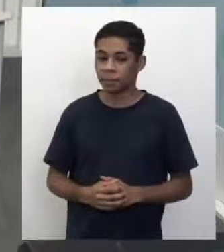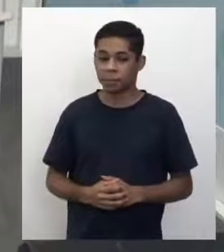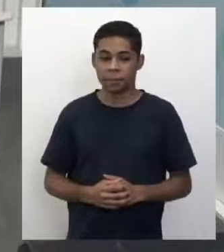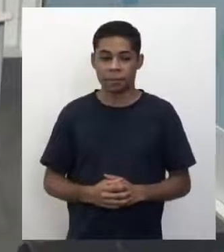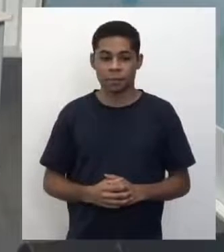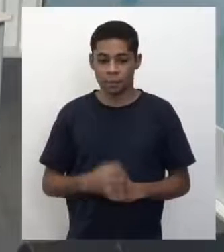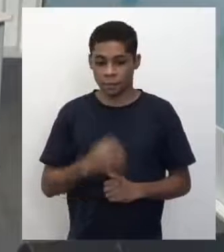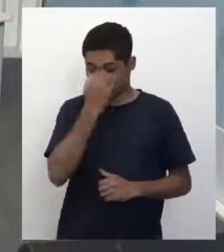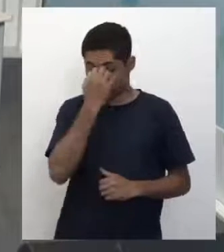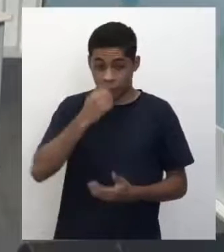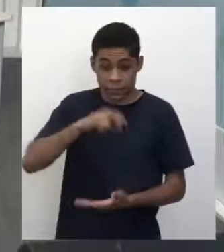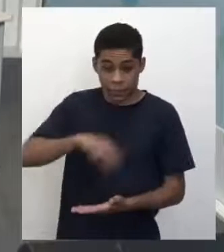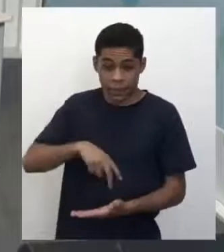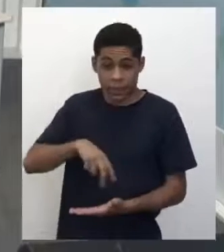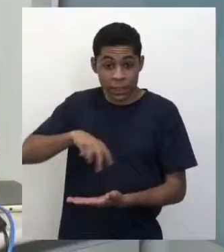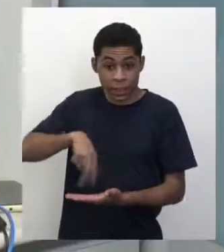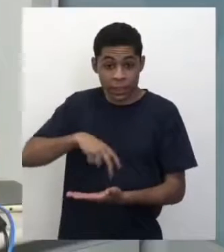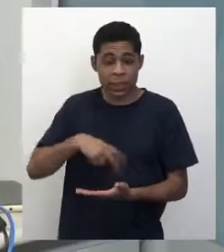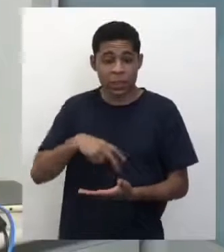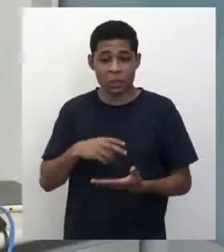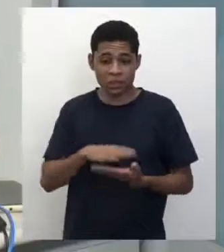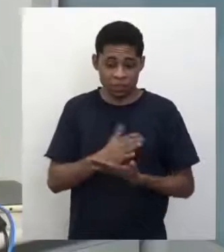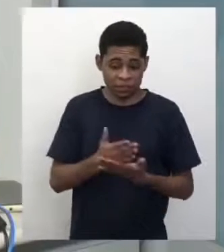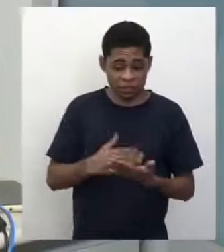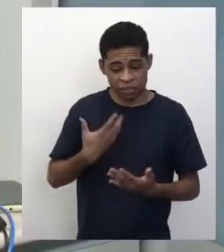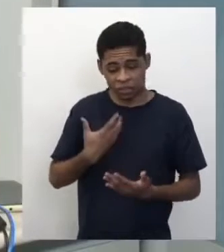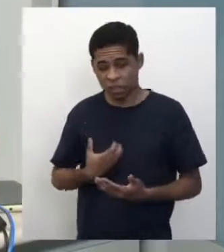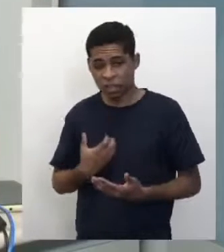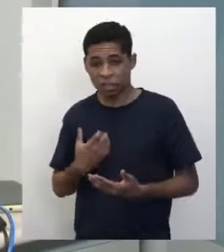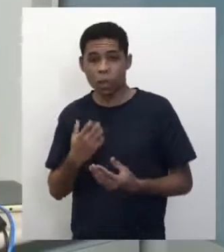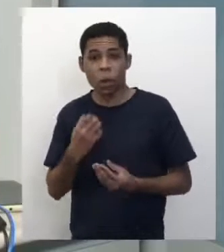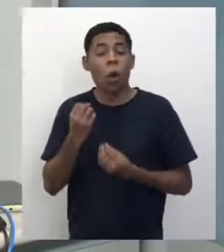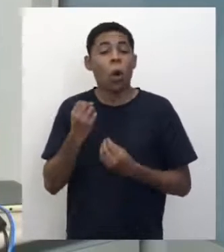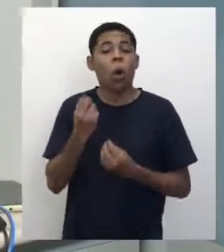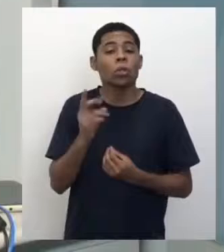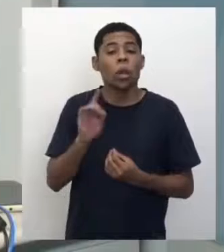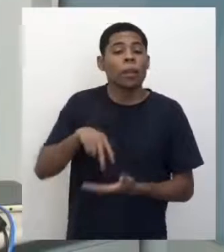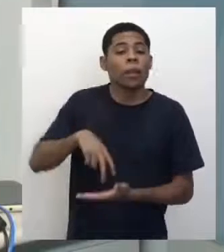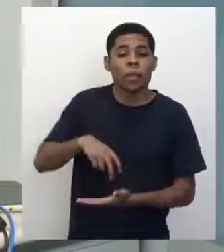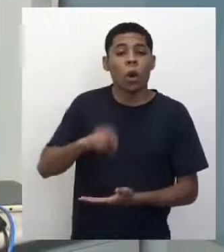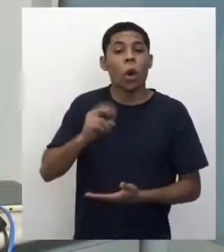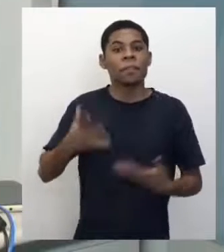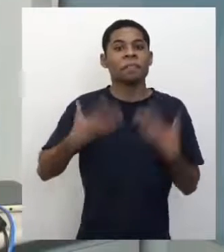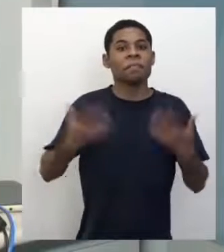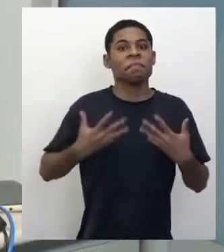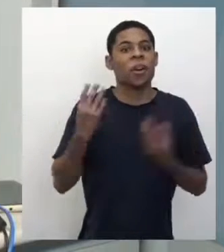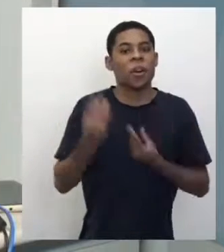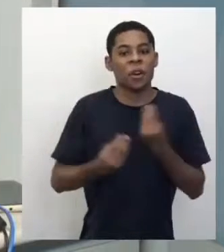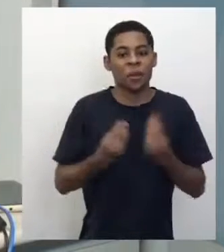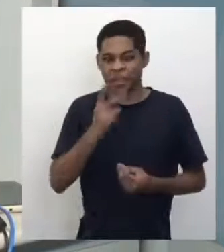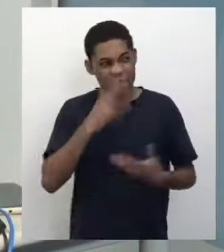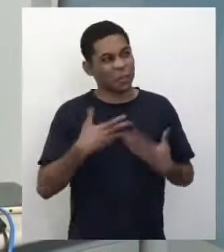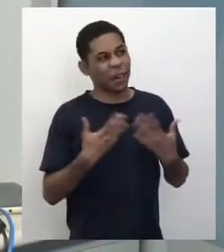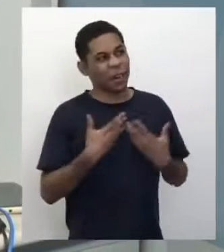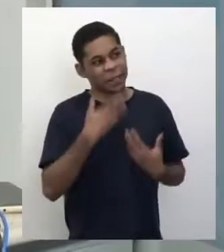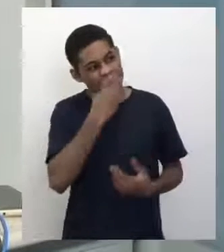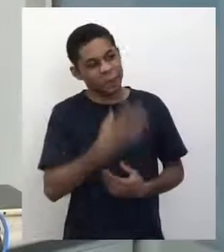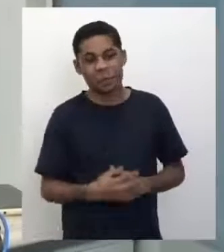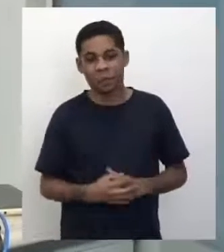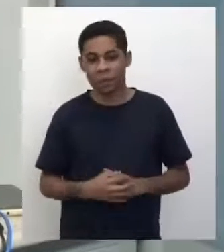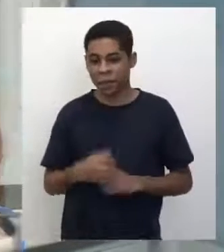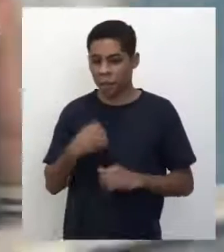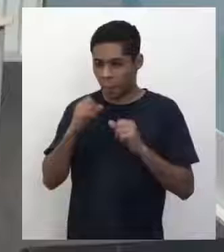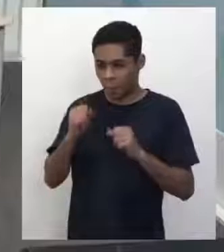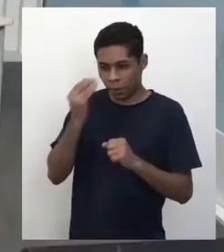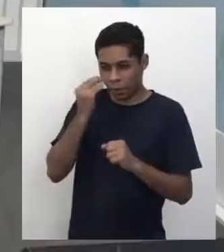dançando chateado ou dançando Dançando igual só chateado. dançando? Ou dançando empolgado? Acho que dançando empolgado. Eu posso ler metade